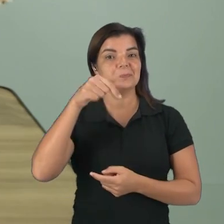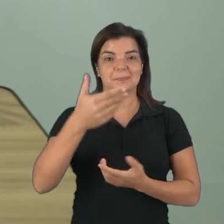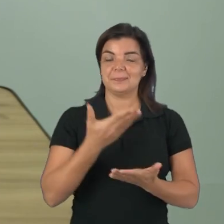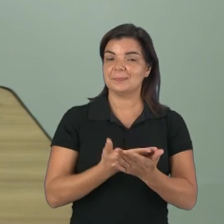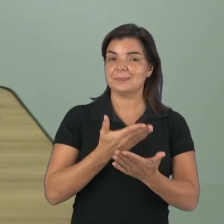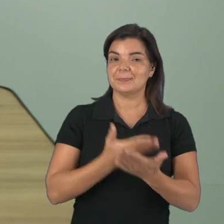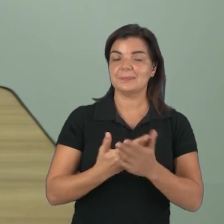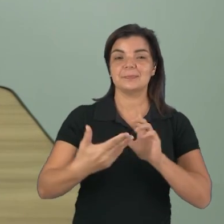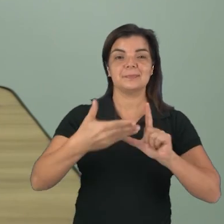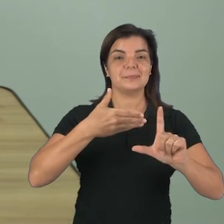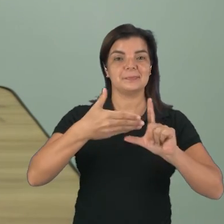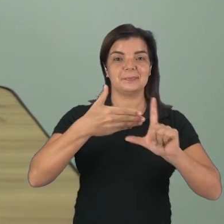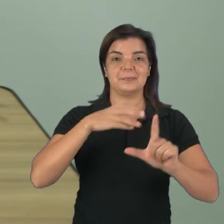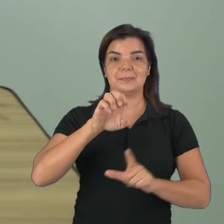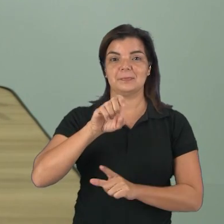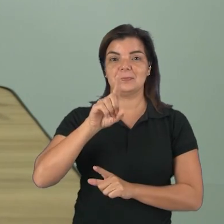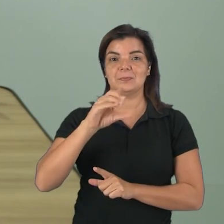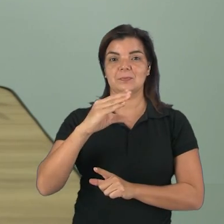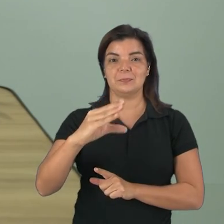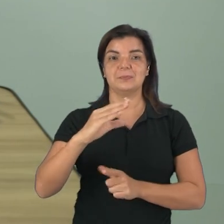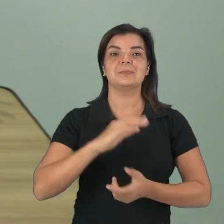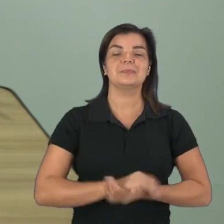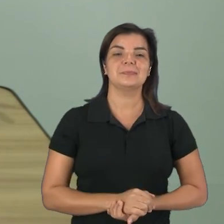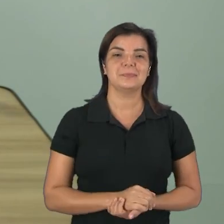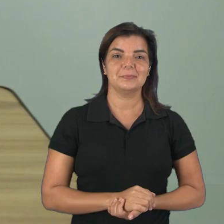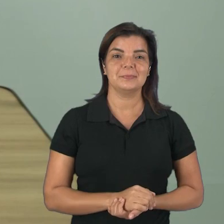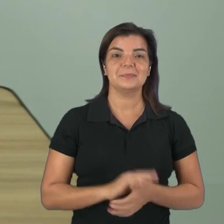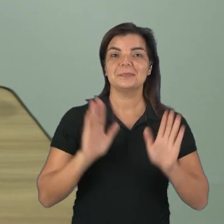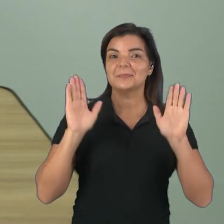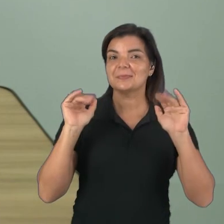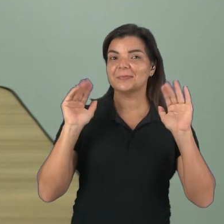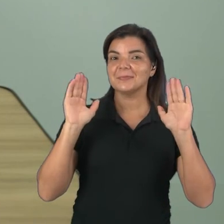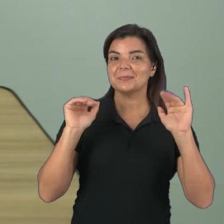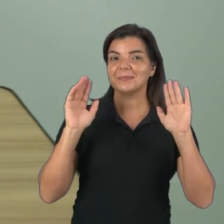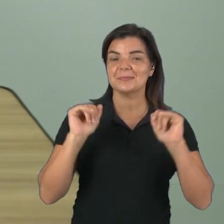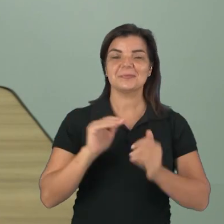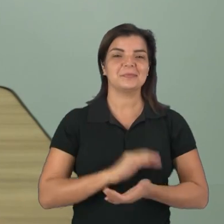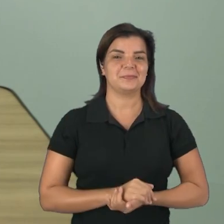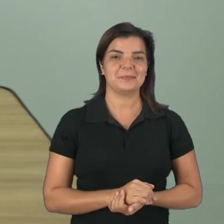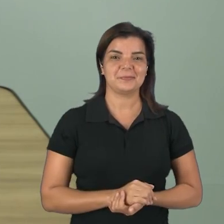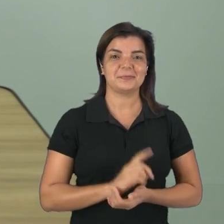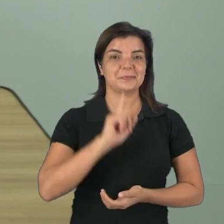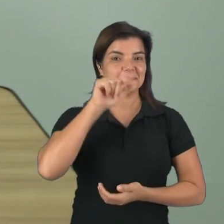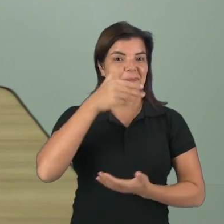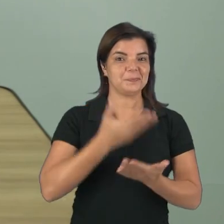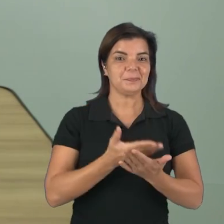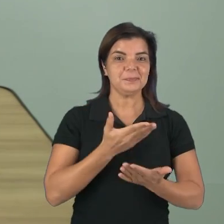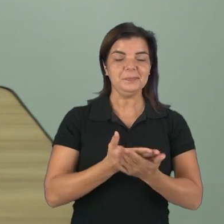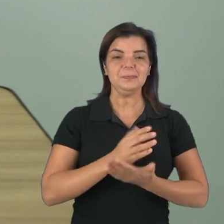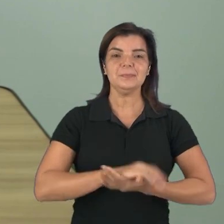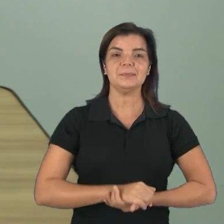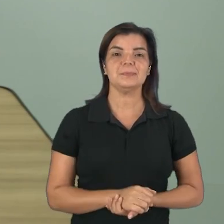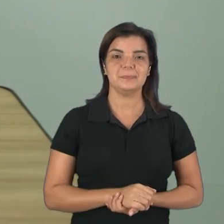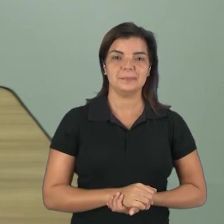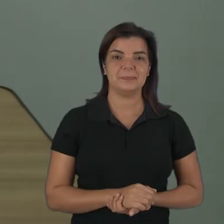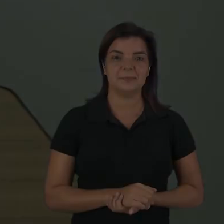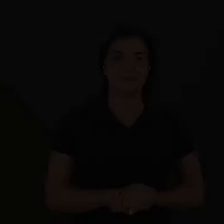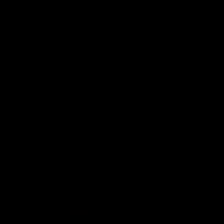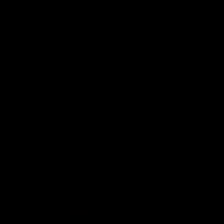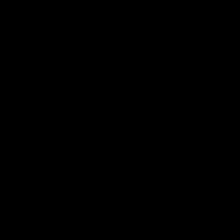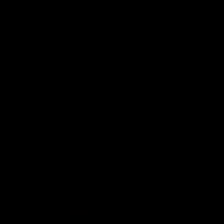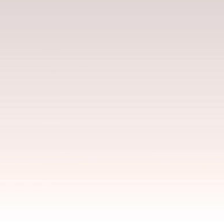esta e outras aulas acessem a plataforma educ tchau tchau crianças até a nossa próxima aula